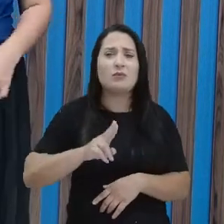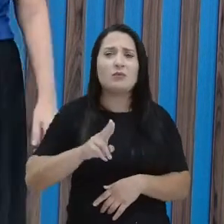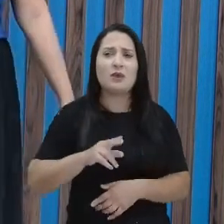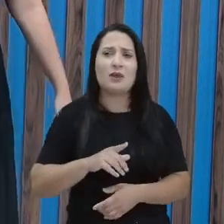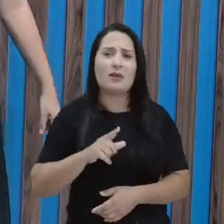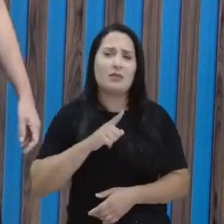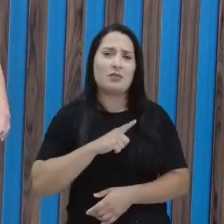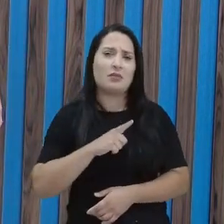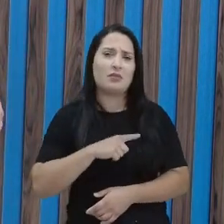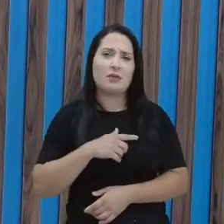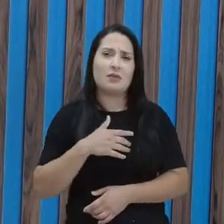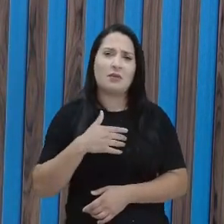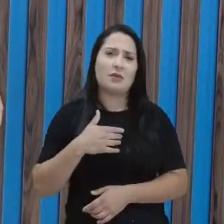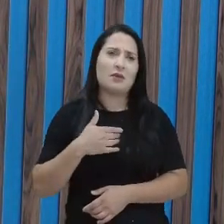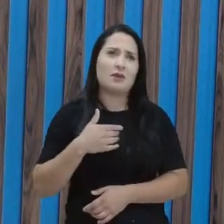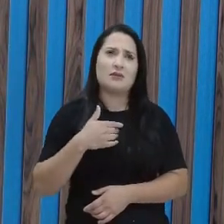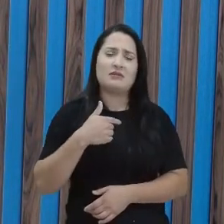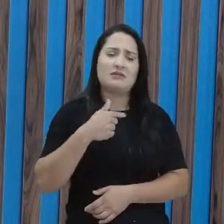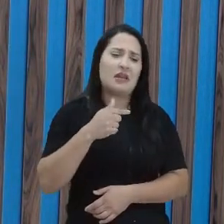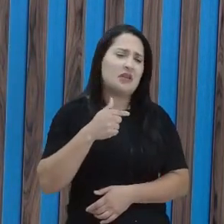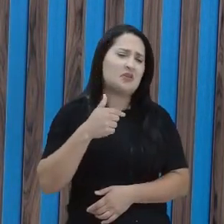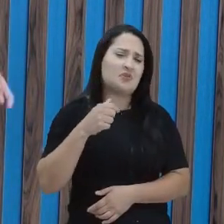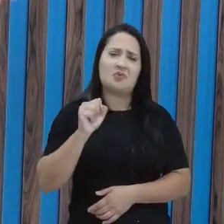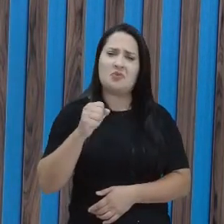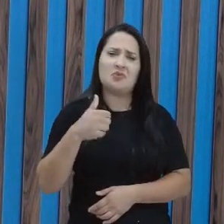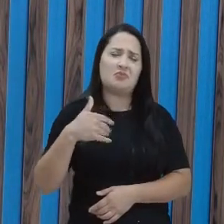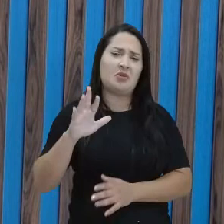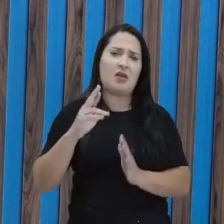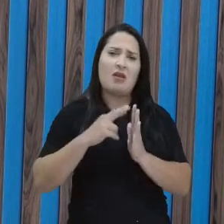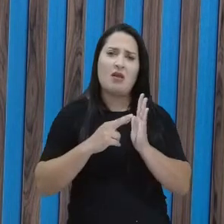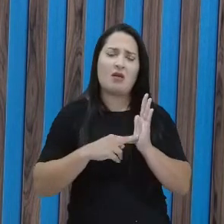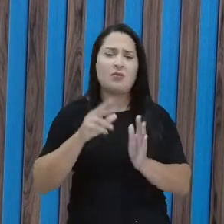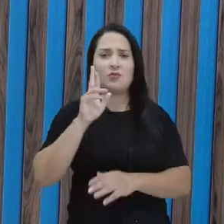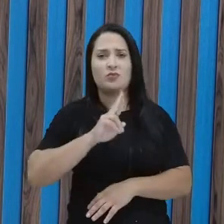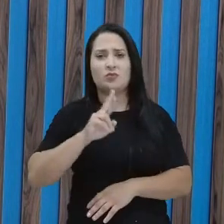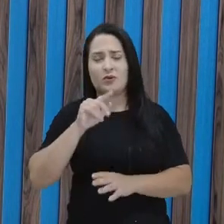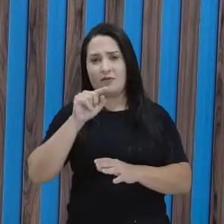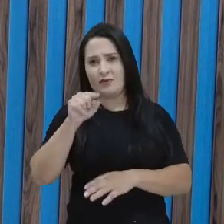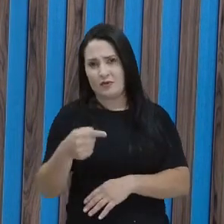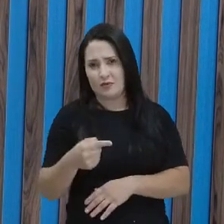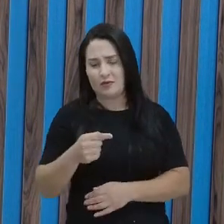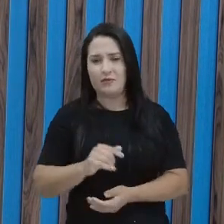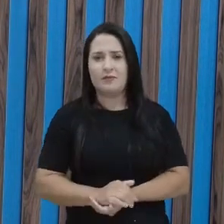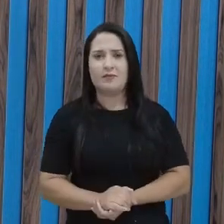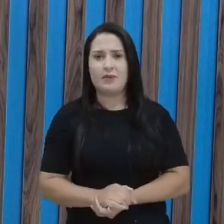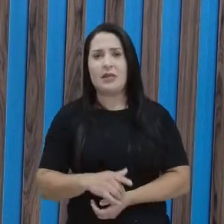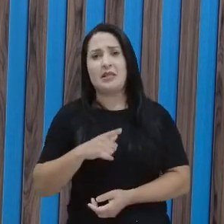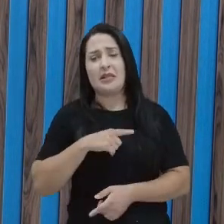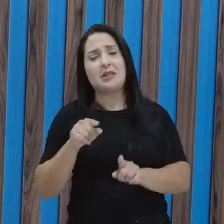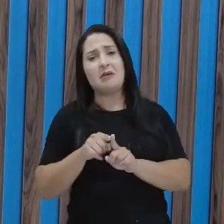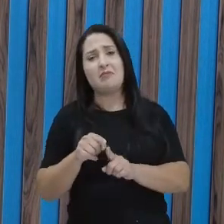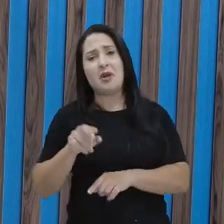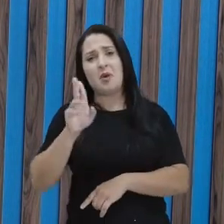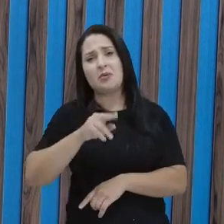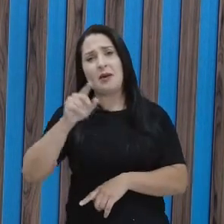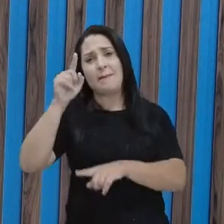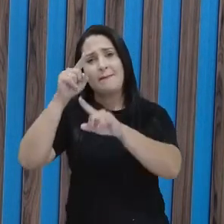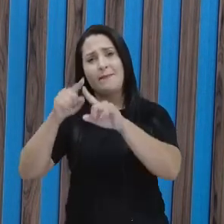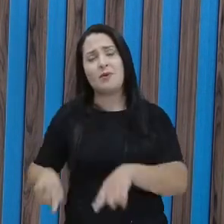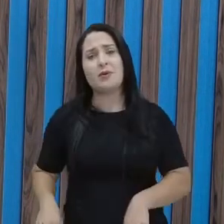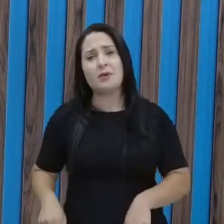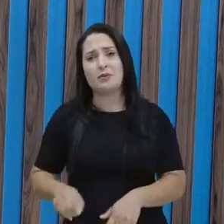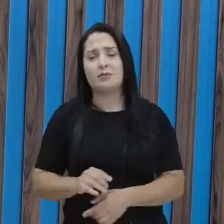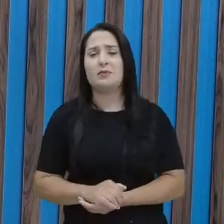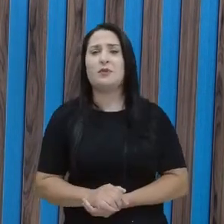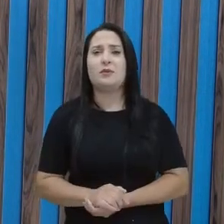aí 7 ou 8 regras de uso da vírgula. E também os usos proibidos da vírgula. Que aí esse,